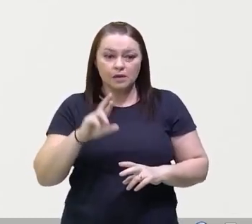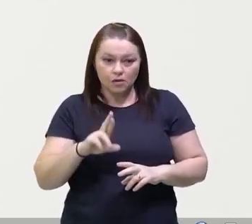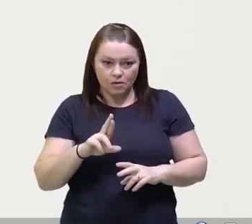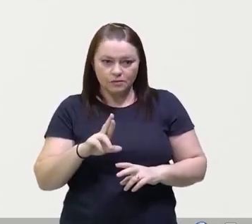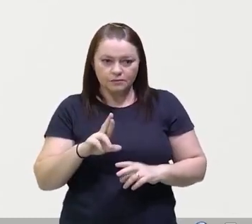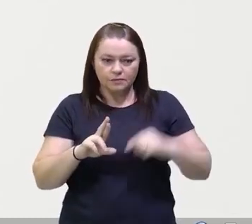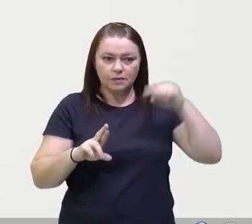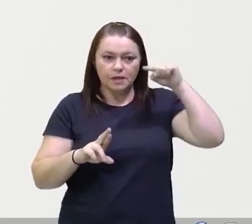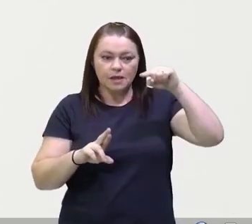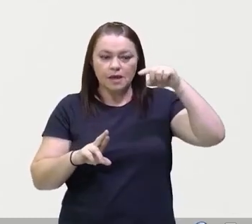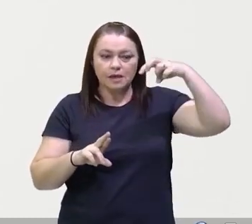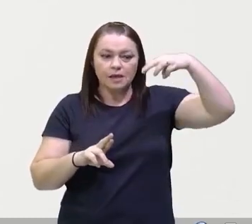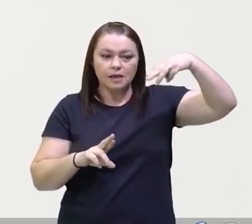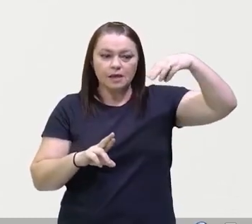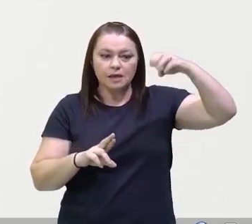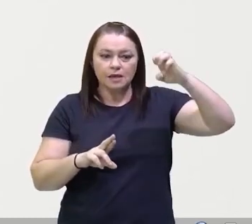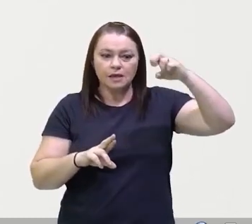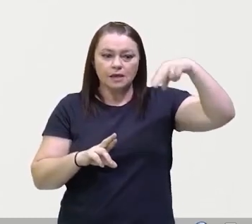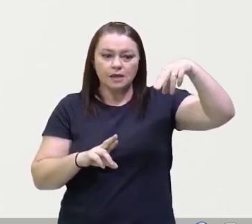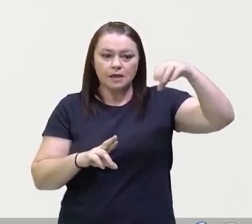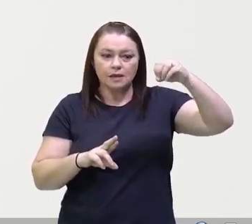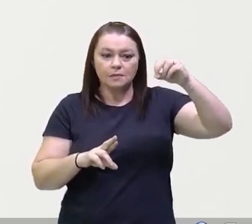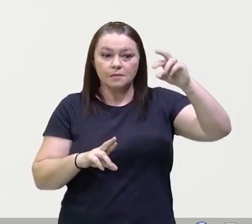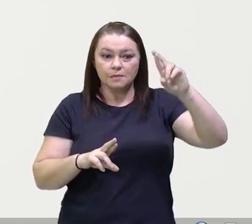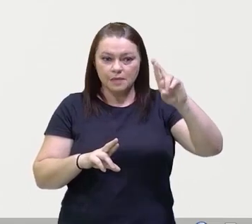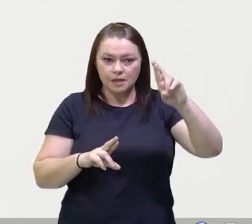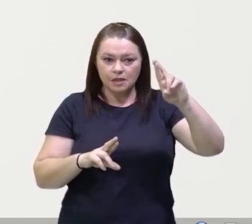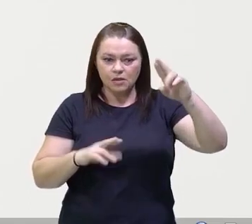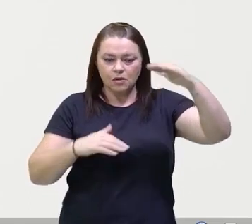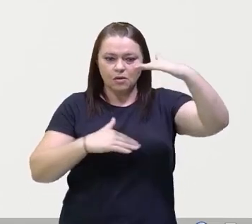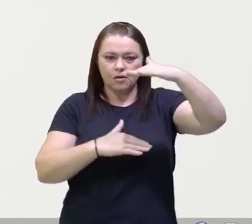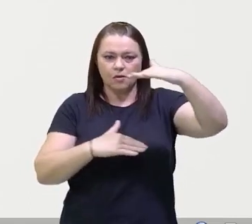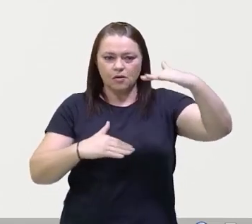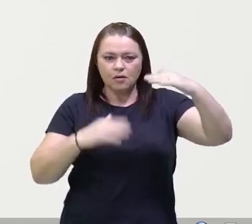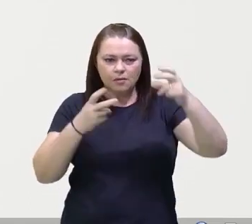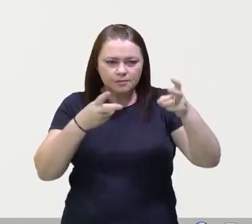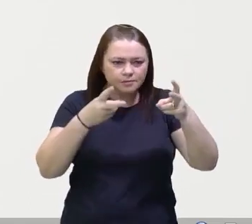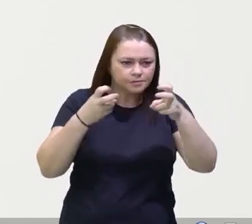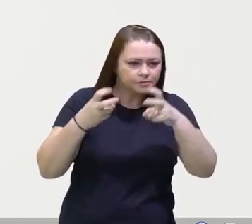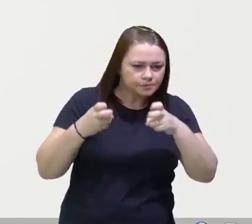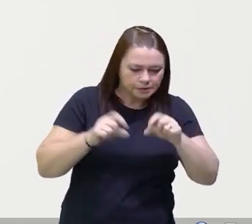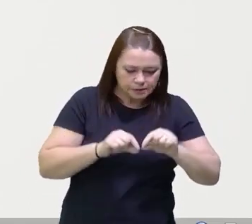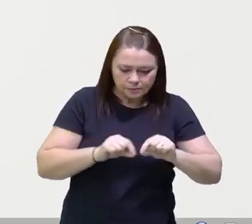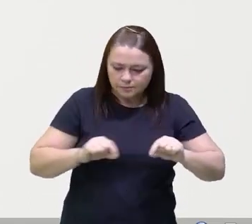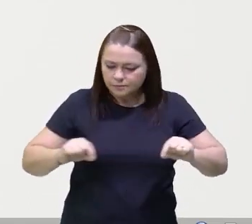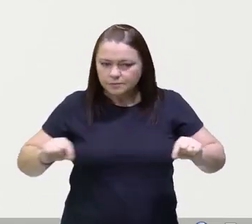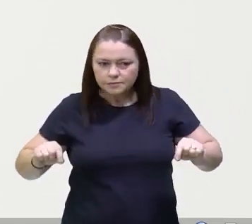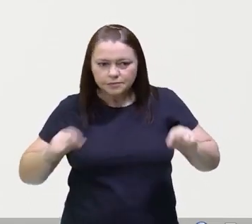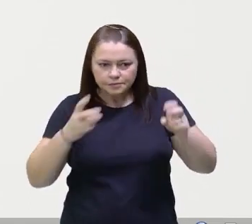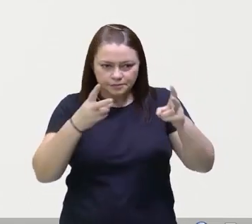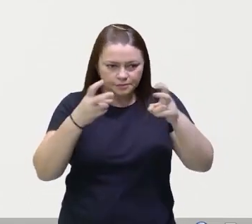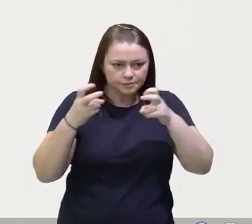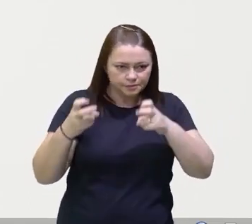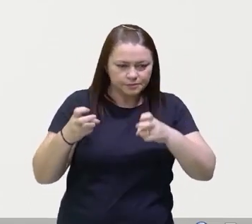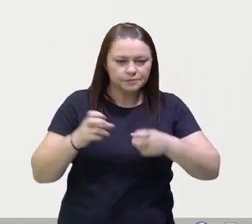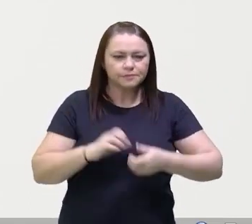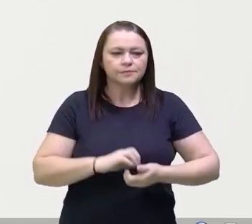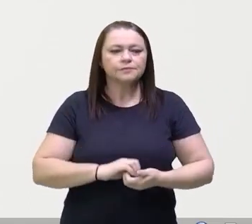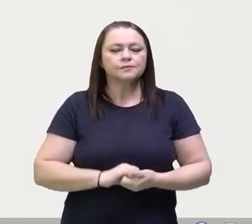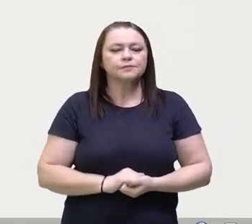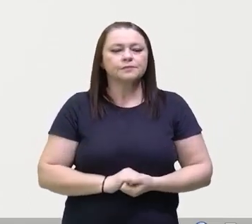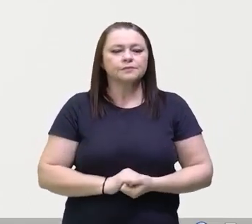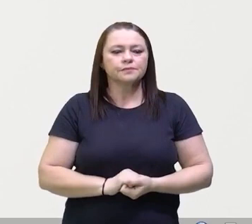trapézio. E aqui em cima é chamado de base menor do trapézio,